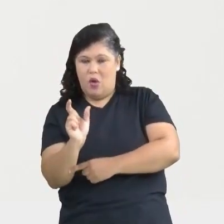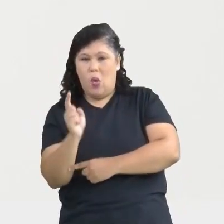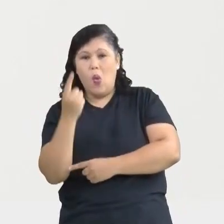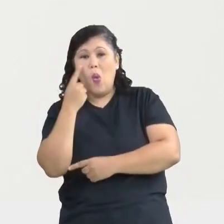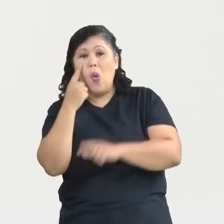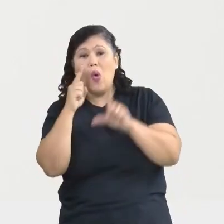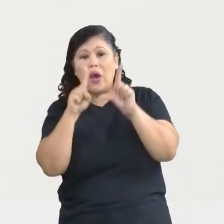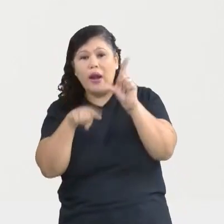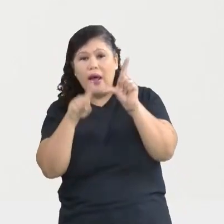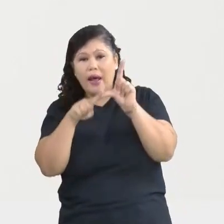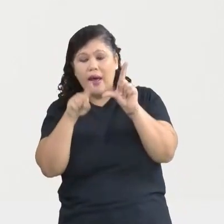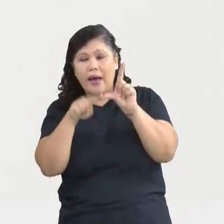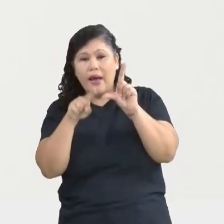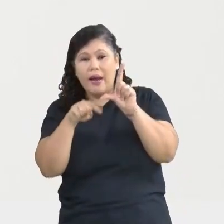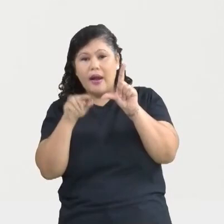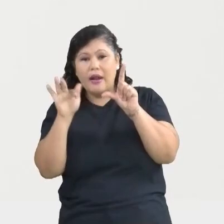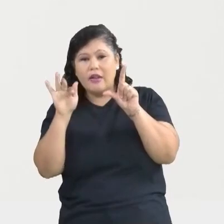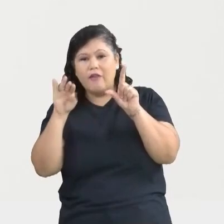A-N, C cedilha